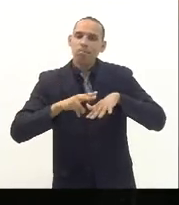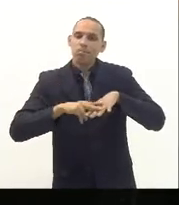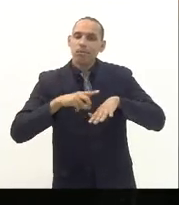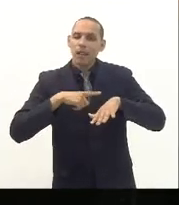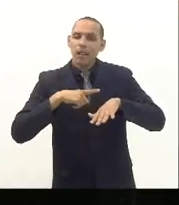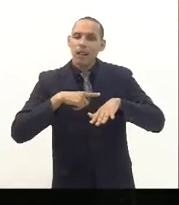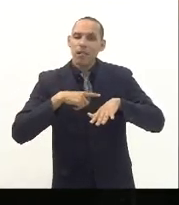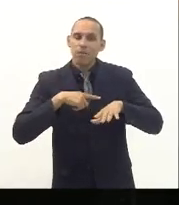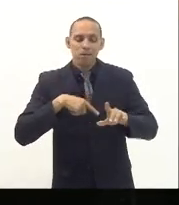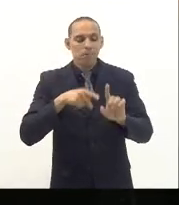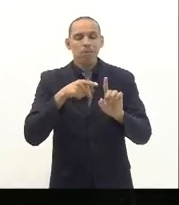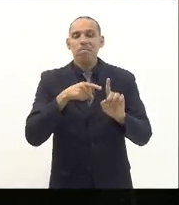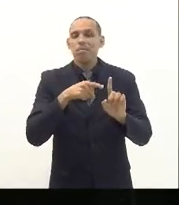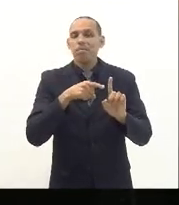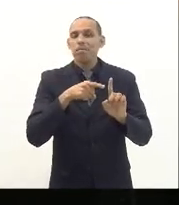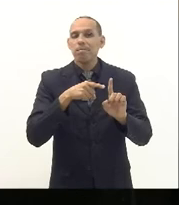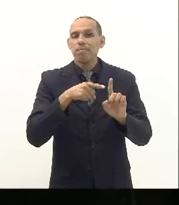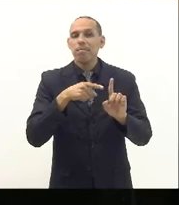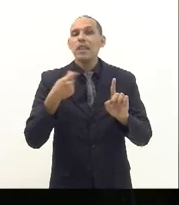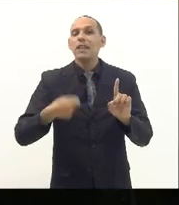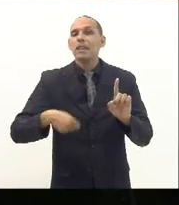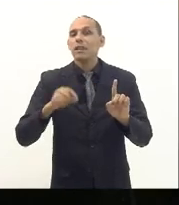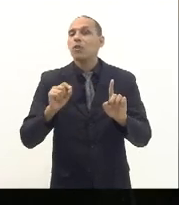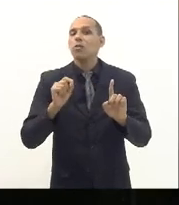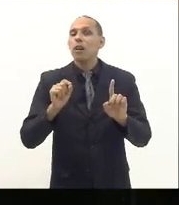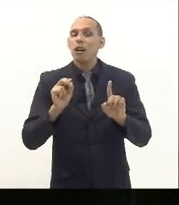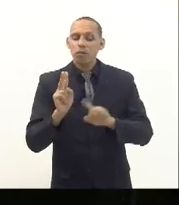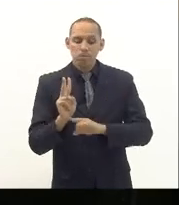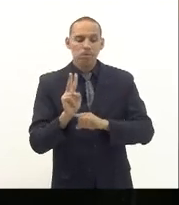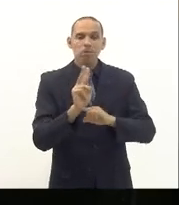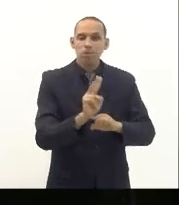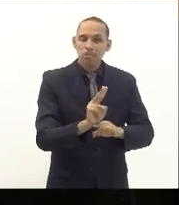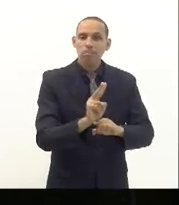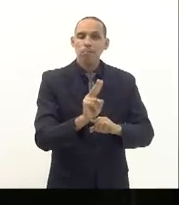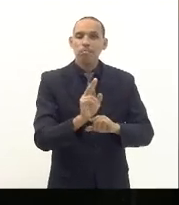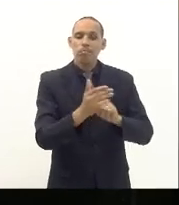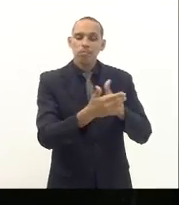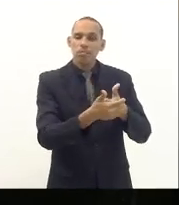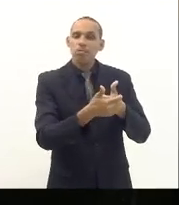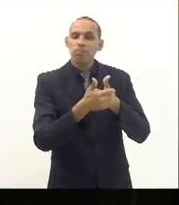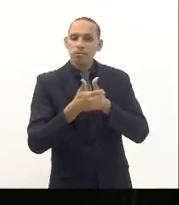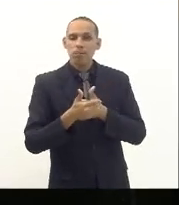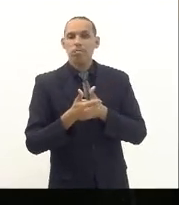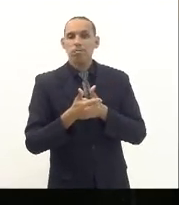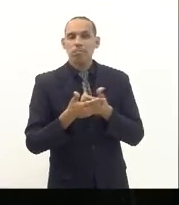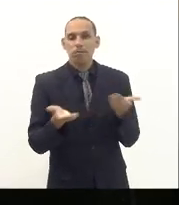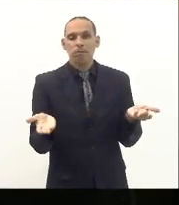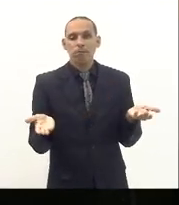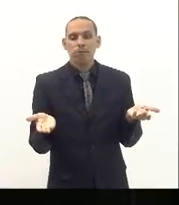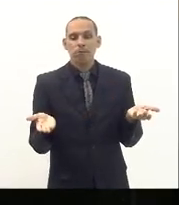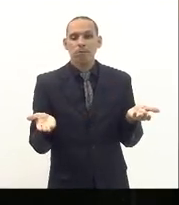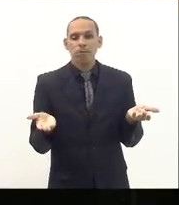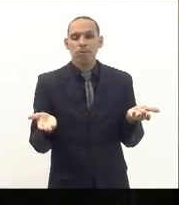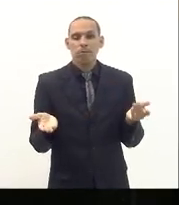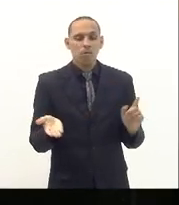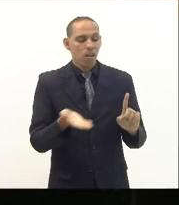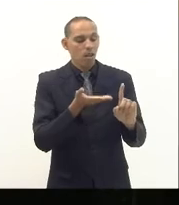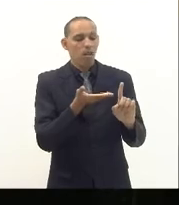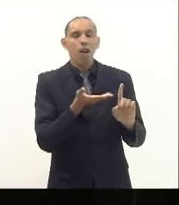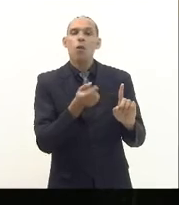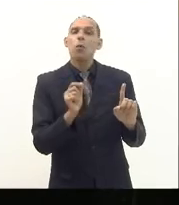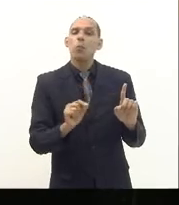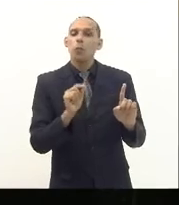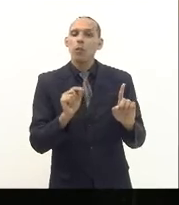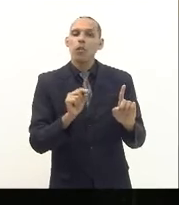e essa viúva ela precisa ser amparada ela precisa ser acolhida e ela se